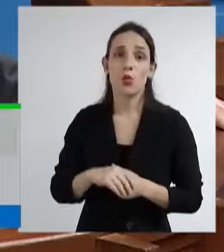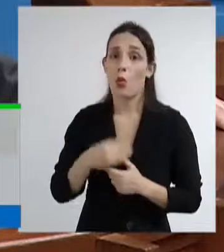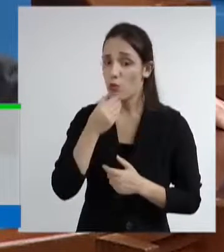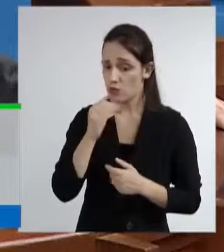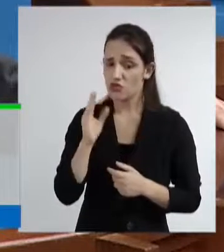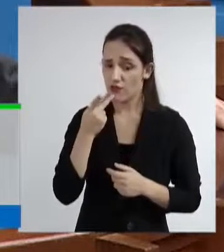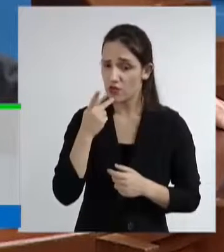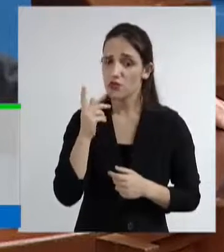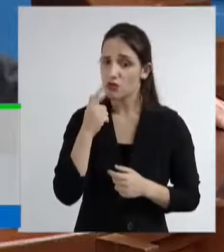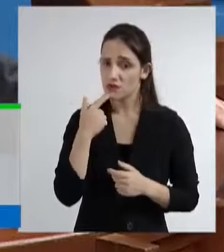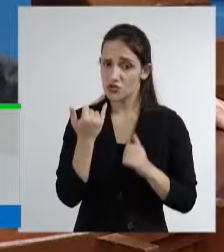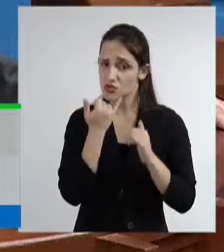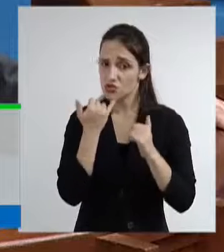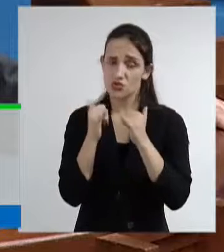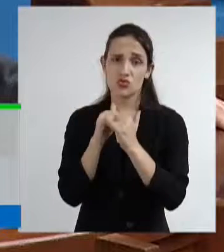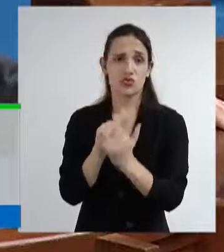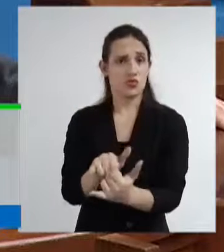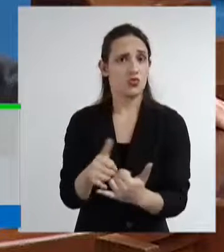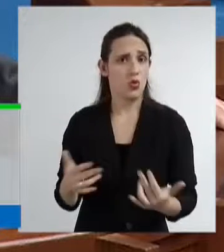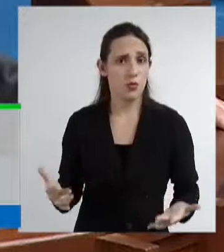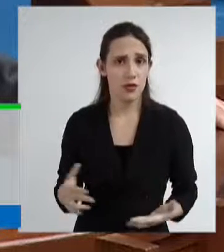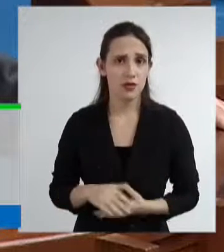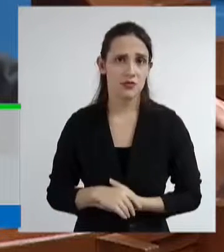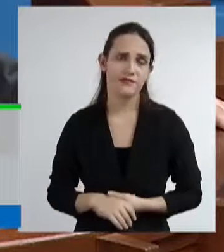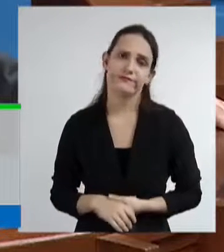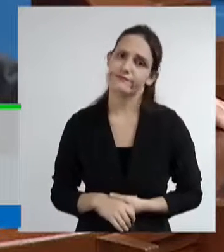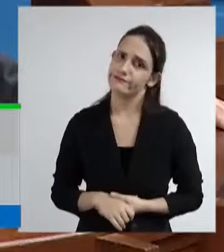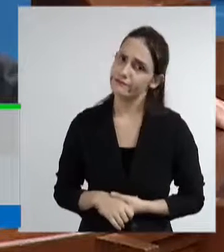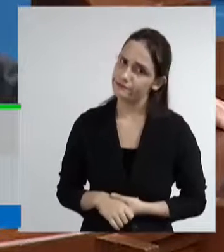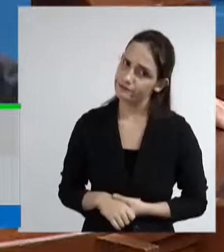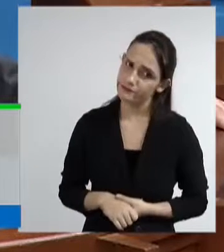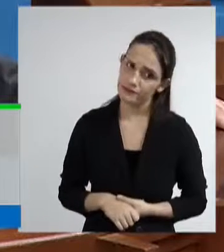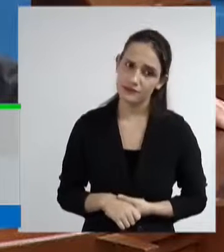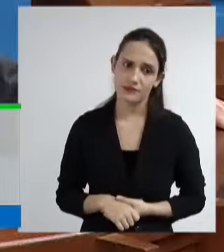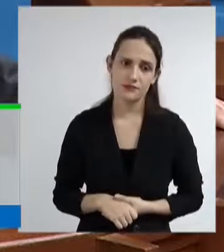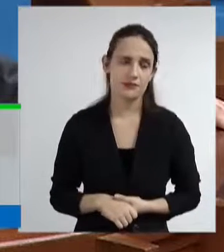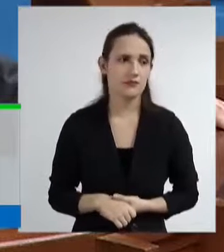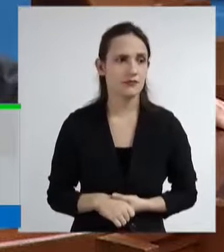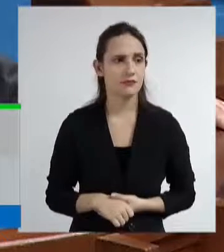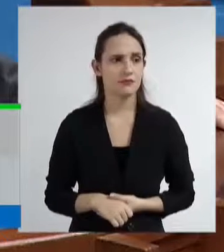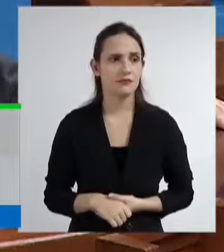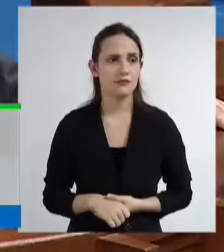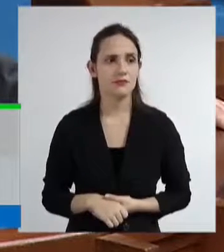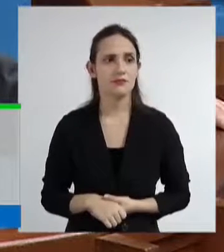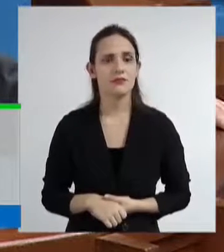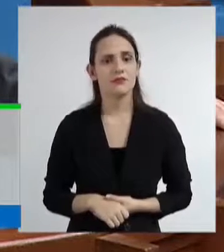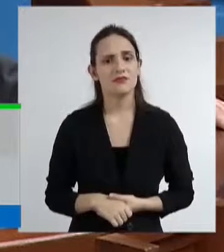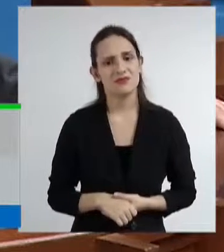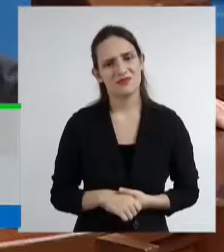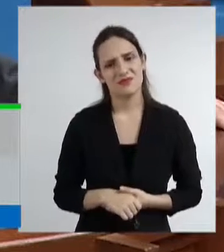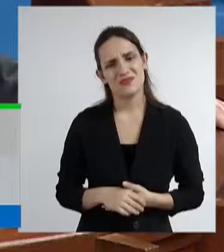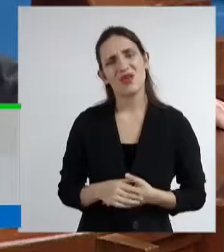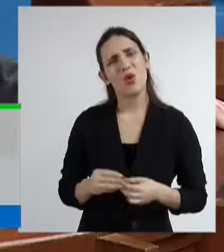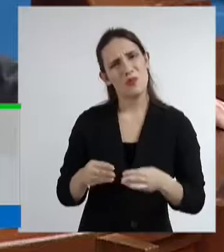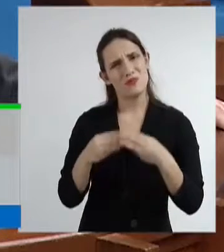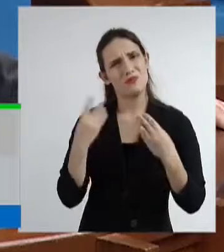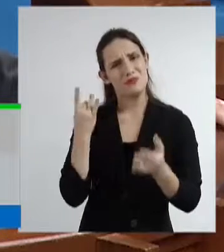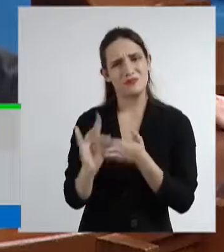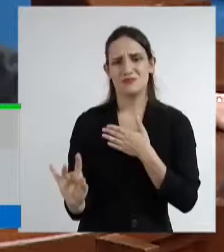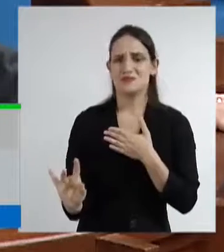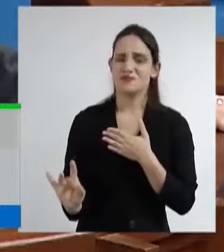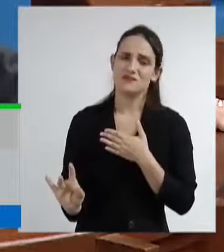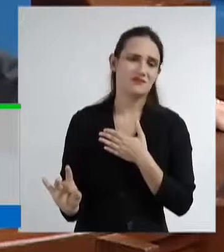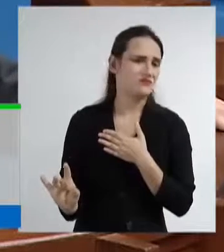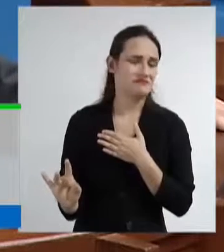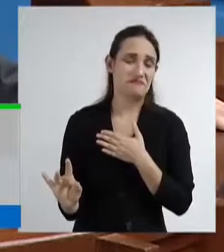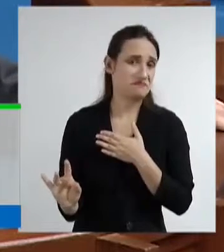desculpas publicamente a respeito dessa afirmação. Então, penso que iniciar com uma moção de repúdio, talvez essa fala tenha sido dentro de